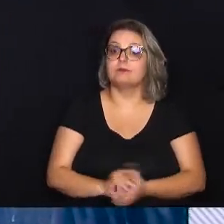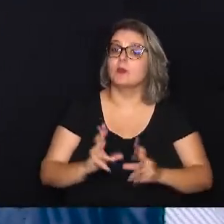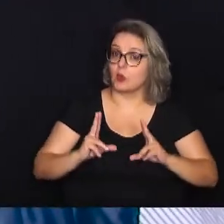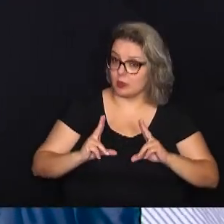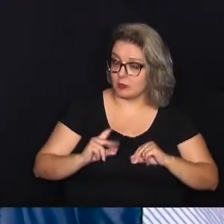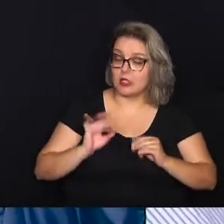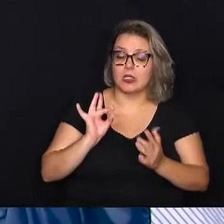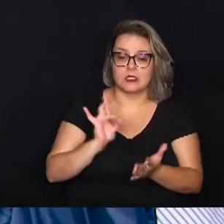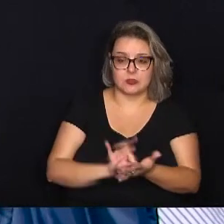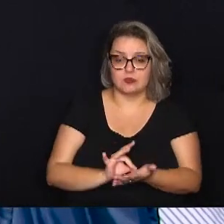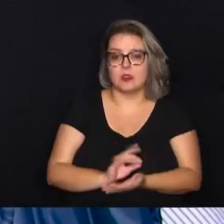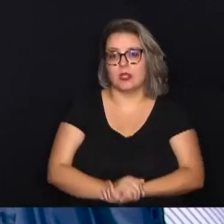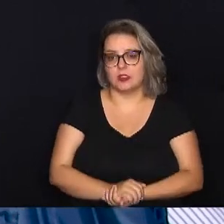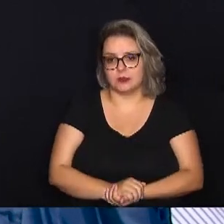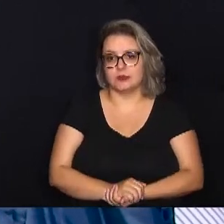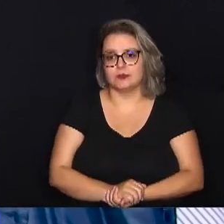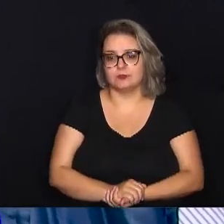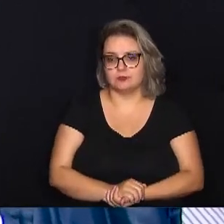o que ela merece.